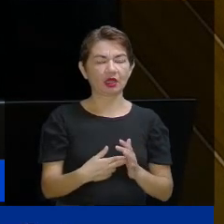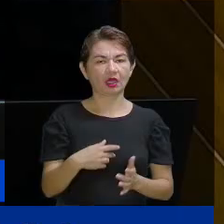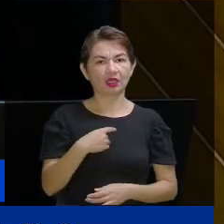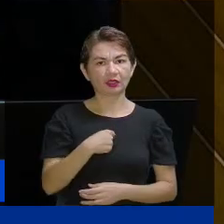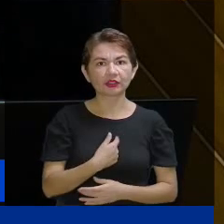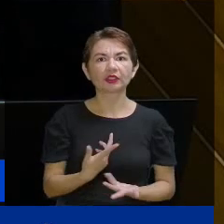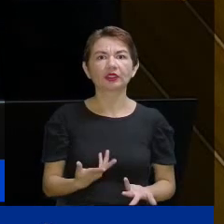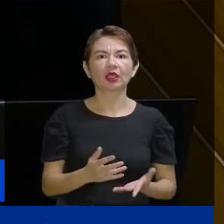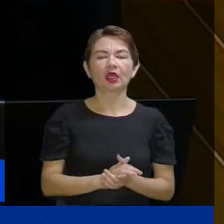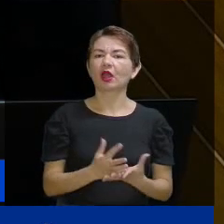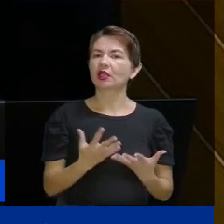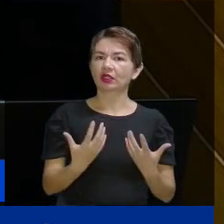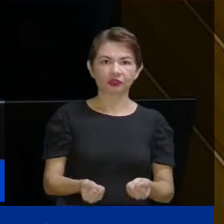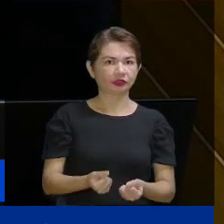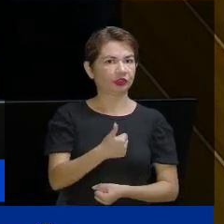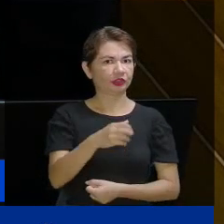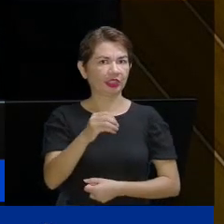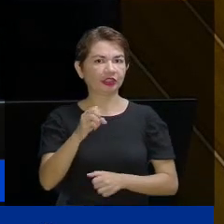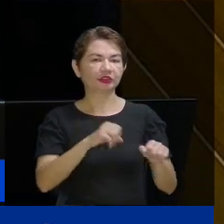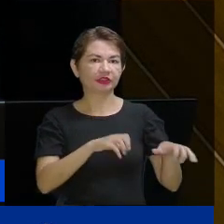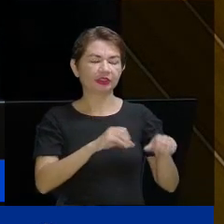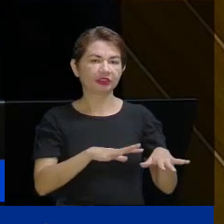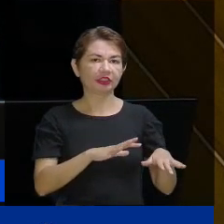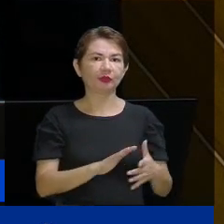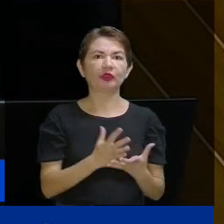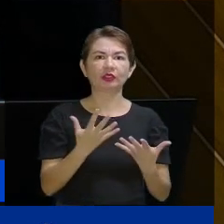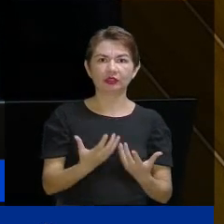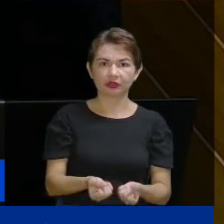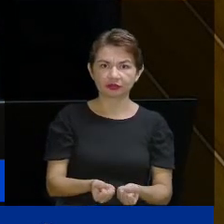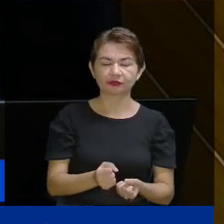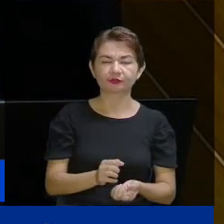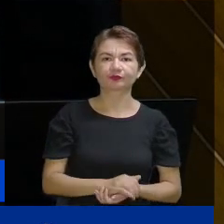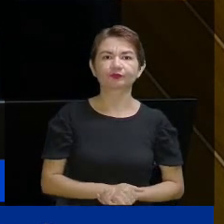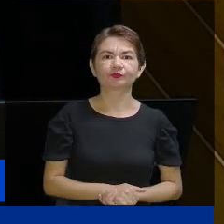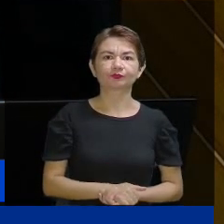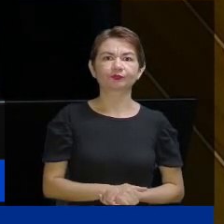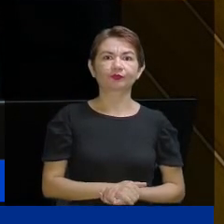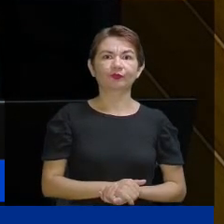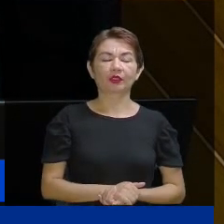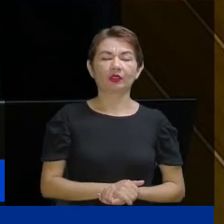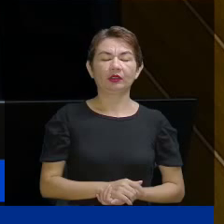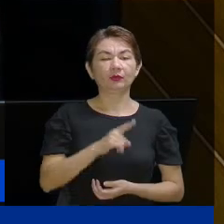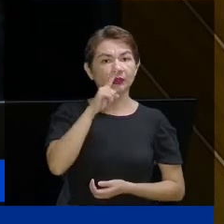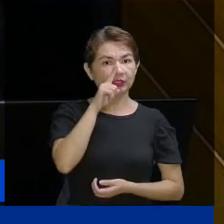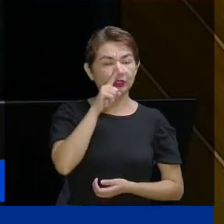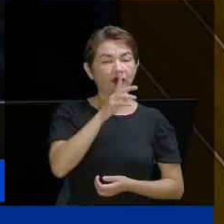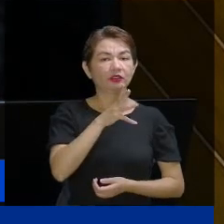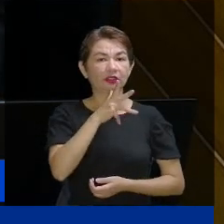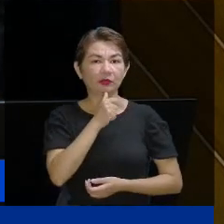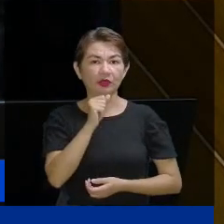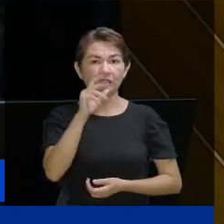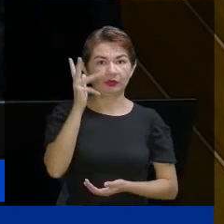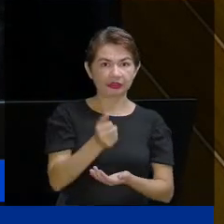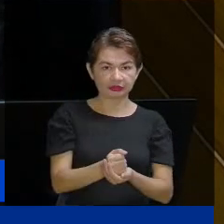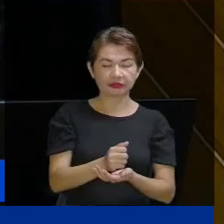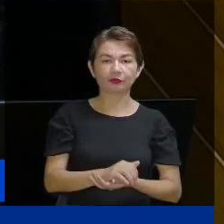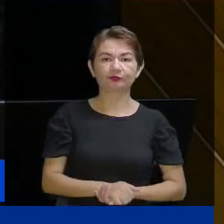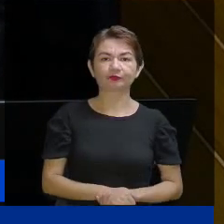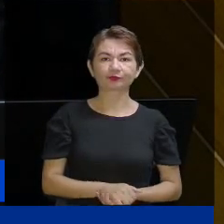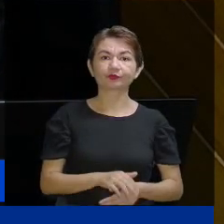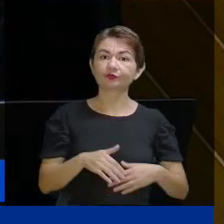pedido liminar em 10 de setembro, considerando não haver perigo da demora para a decisão. A demora da